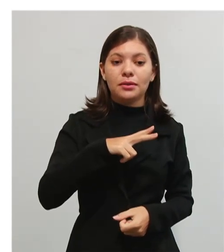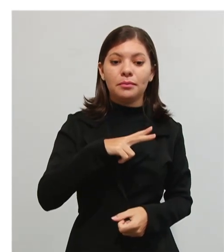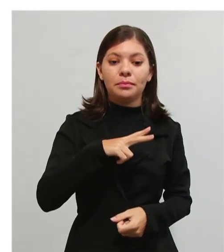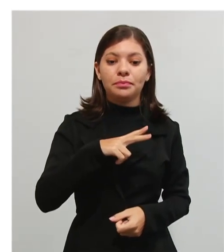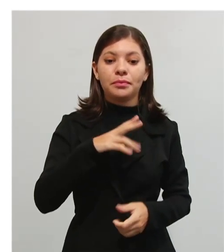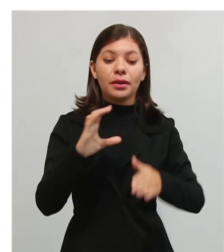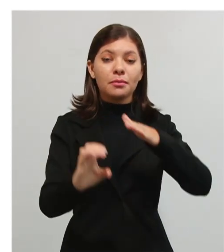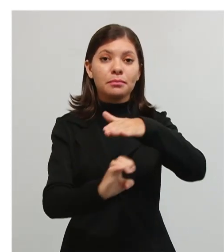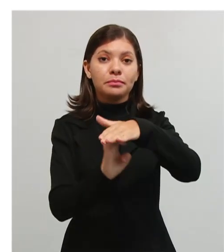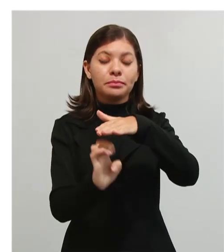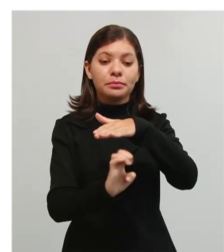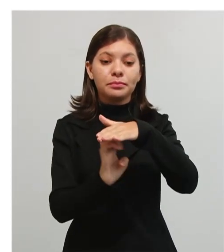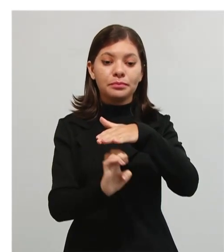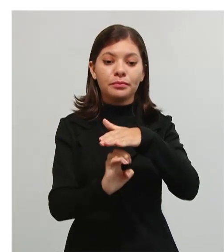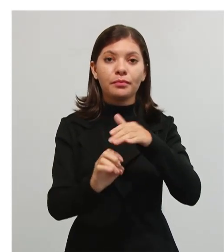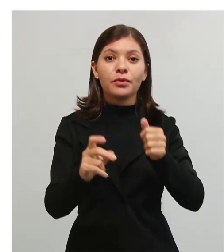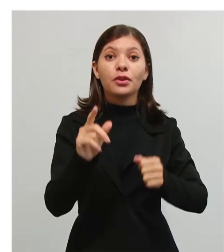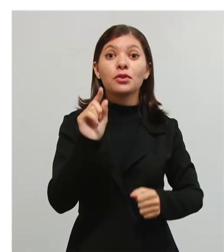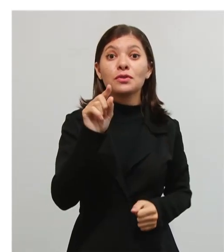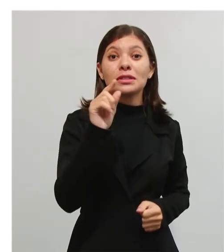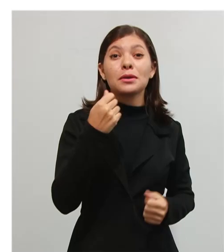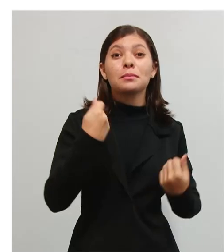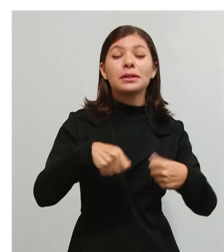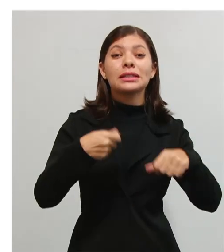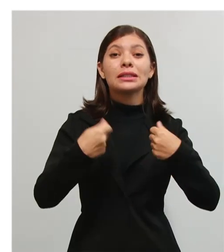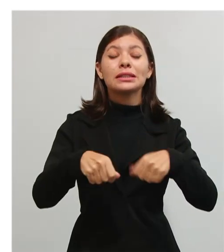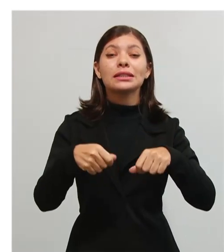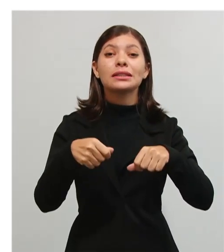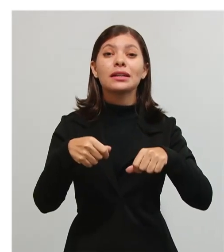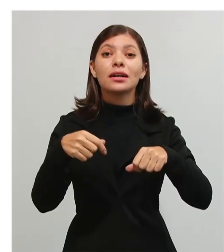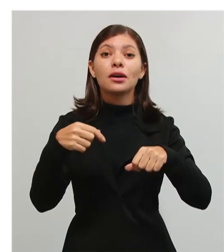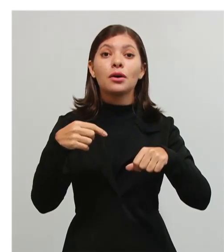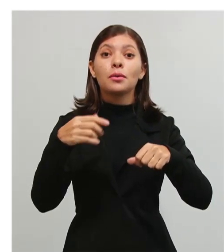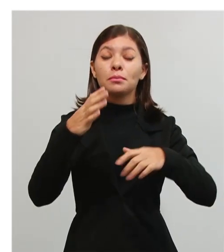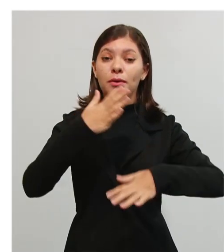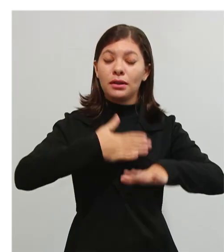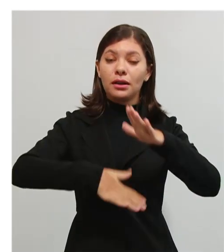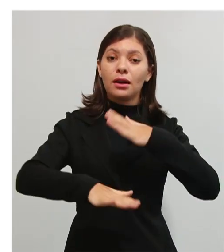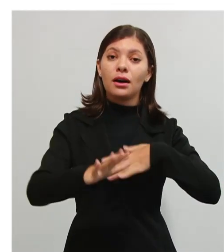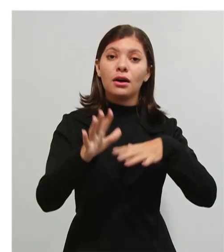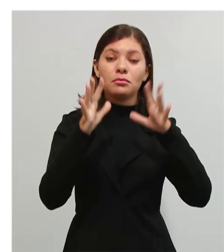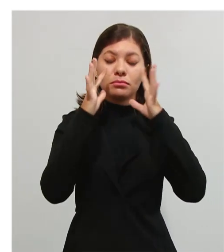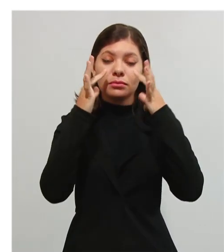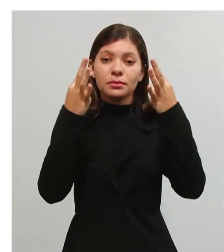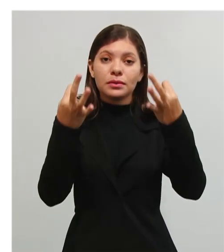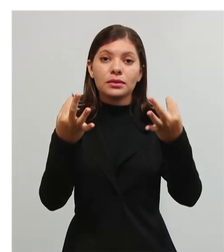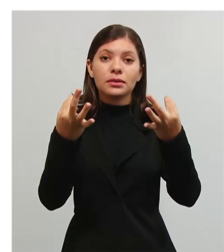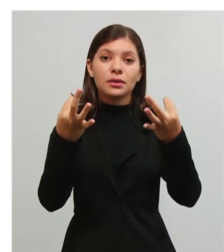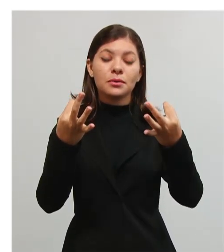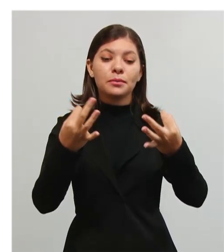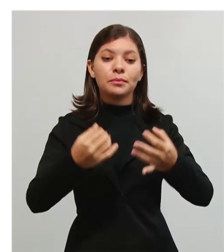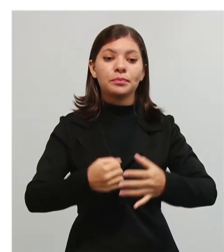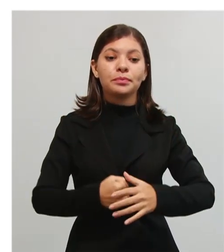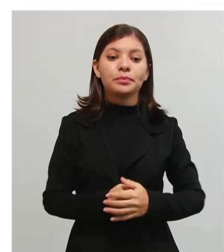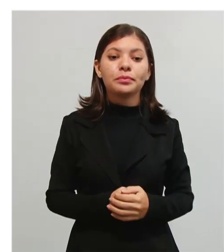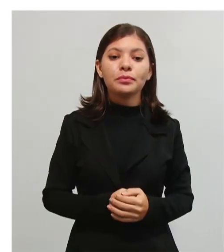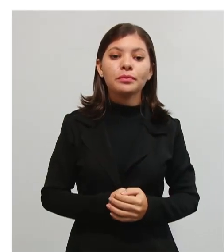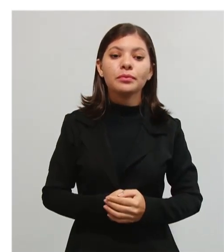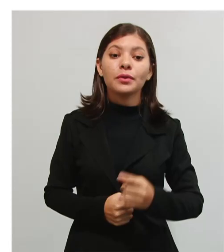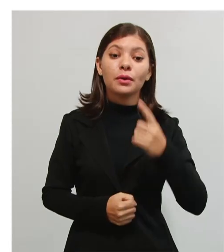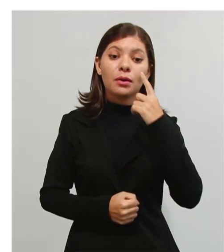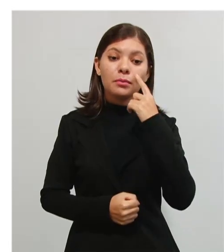mais empresarial, você tem que sempre se policiar para não ser, primeiro aqui, né, que a gente